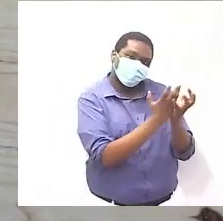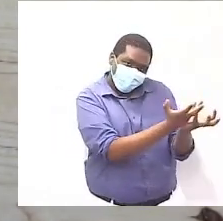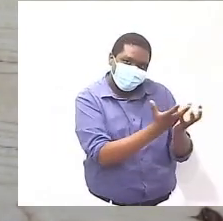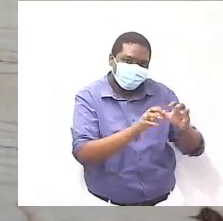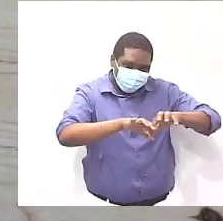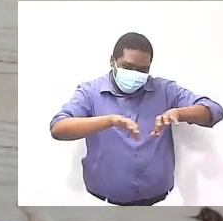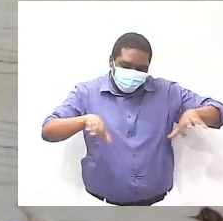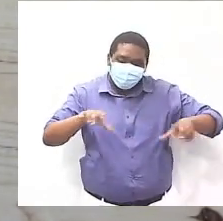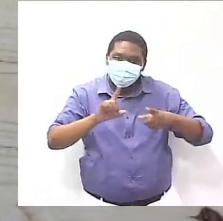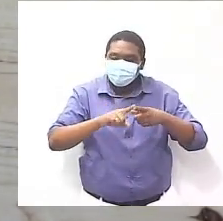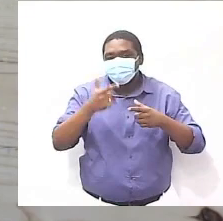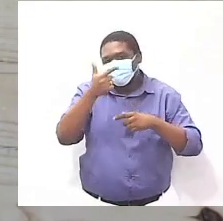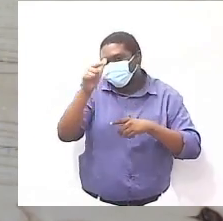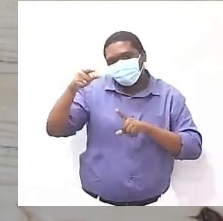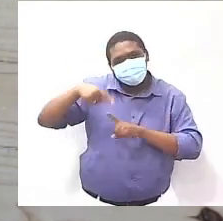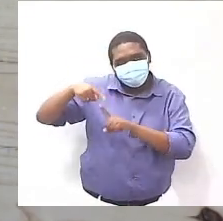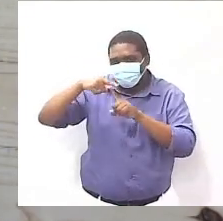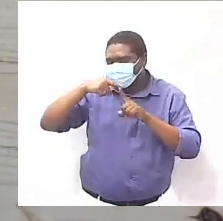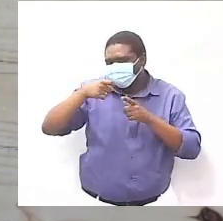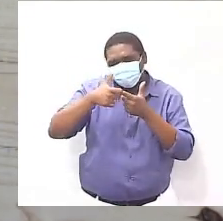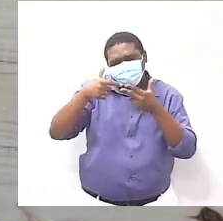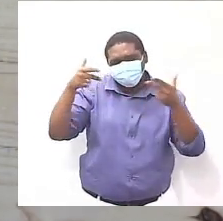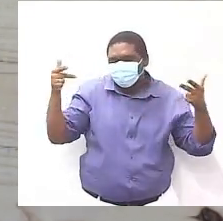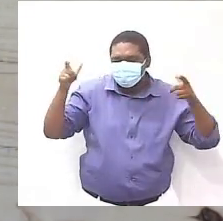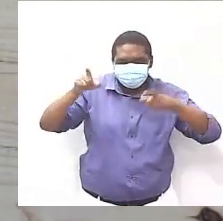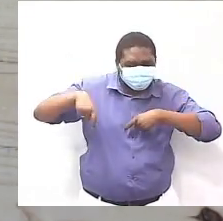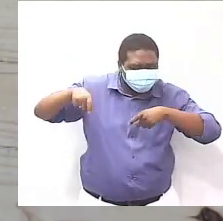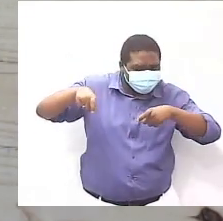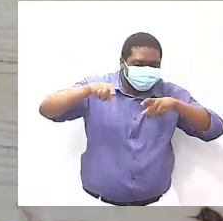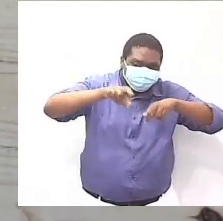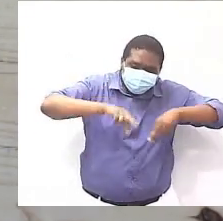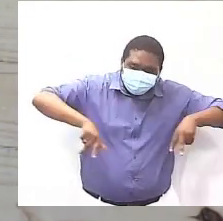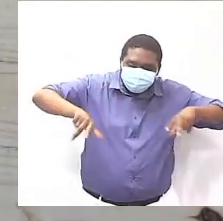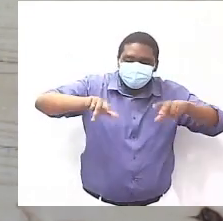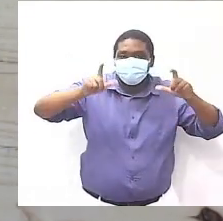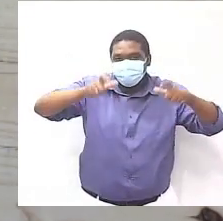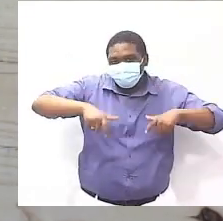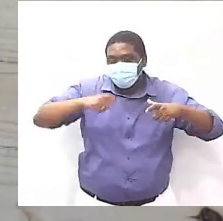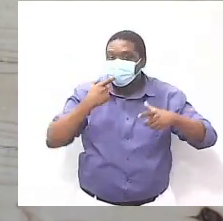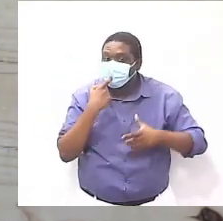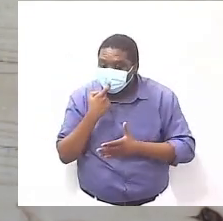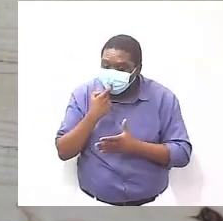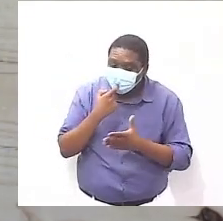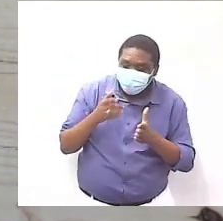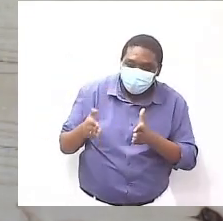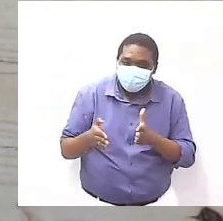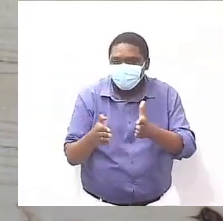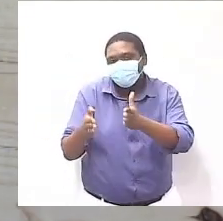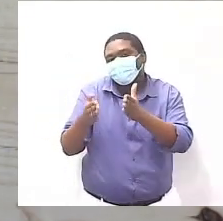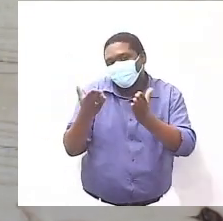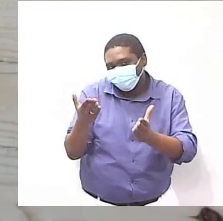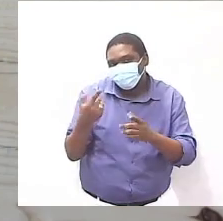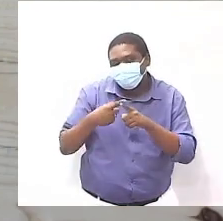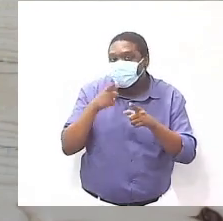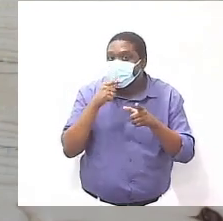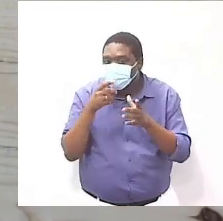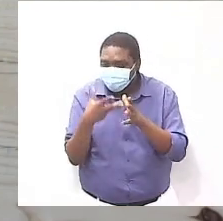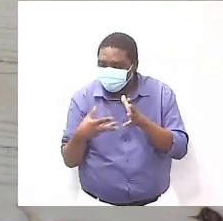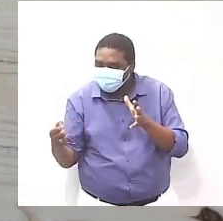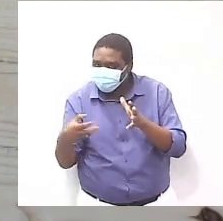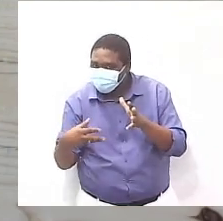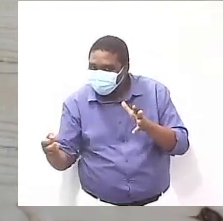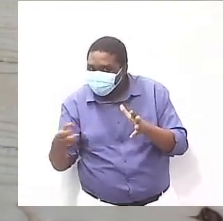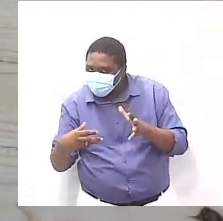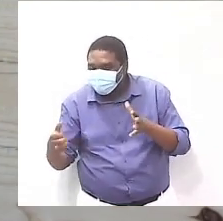o coentro, o cebolinho e outras coisas que eles plantavam ali na margem do rio. Então isso também foi importante. Por